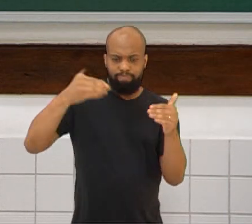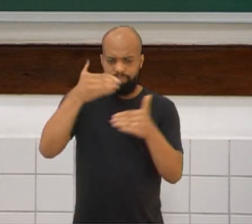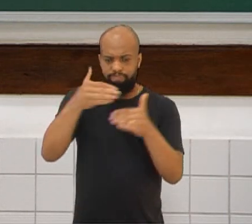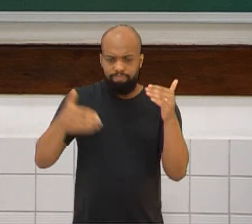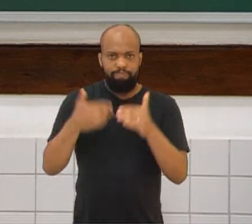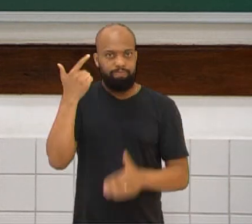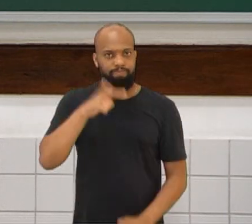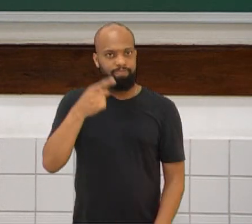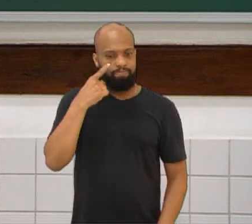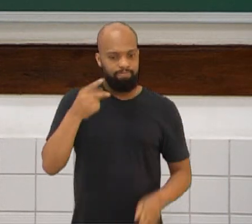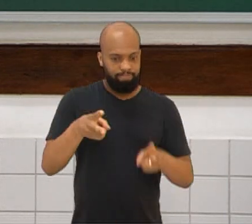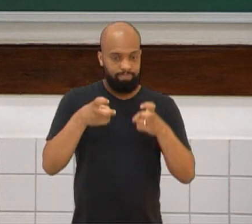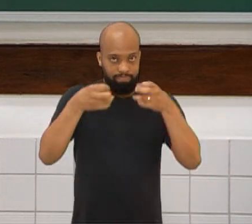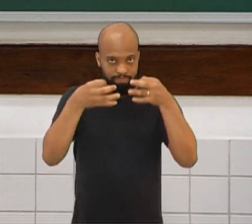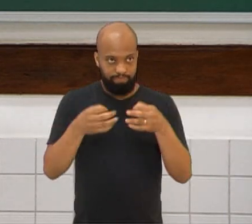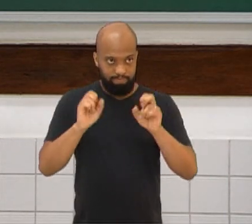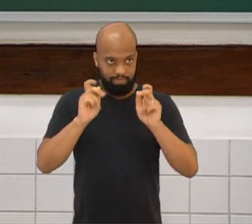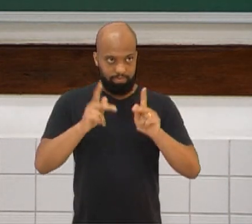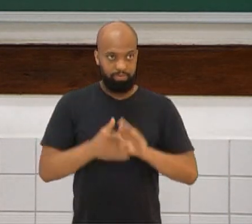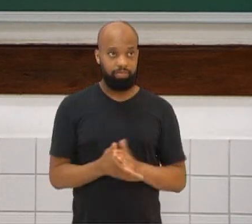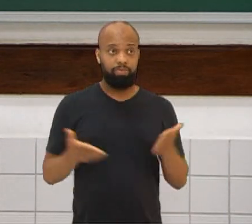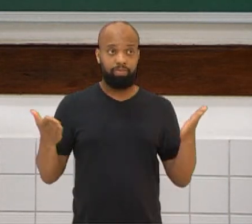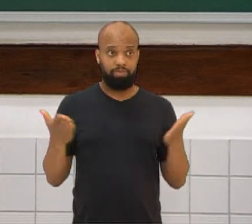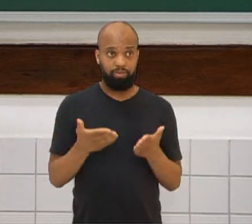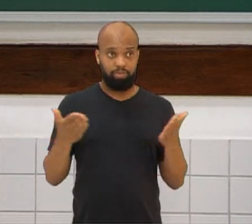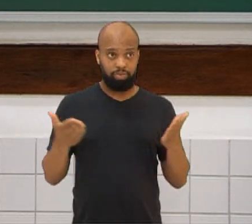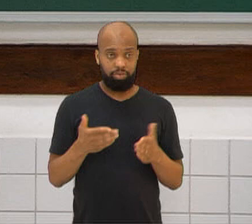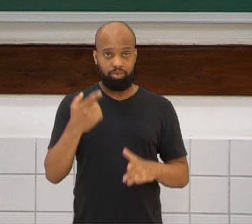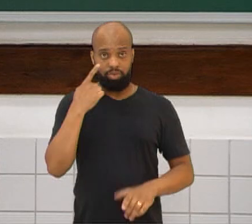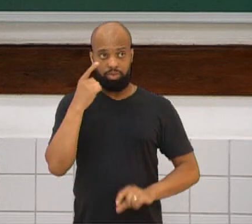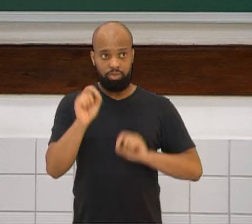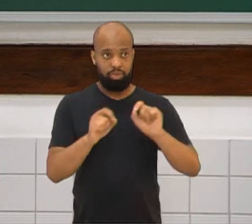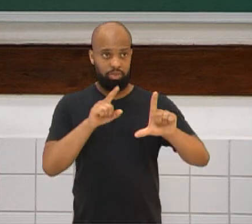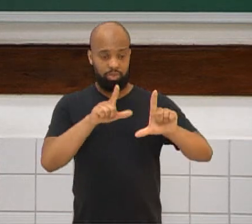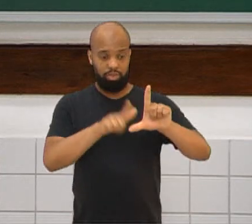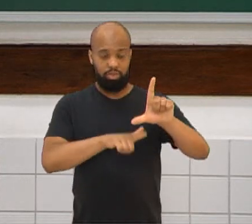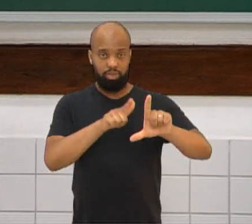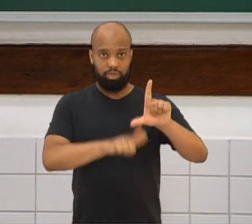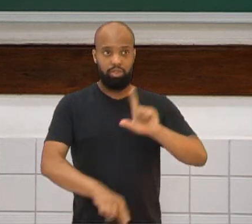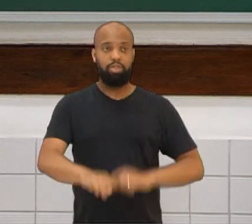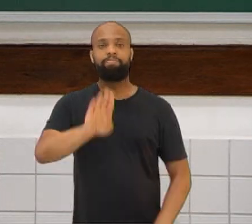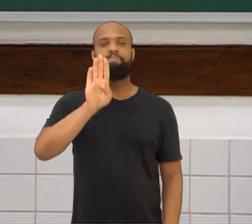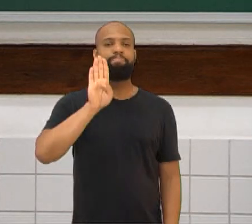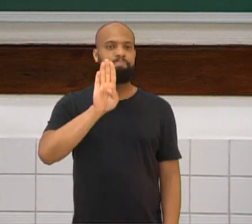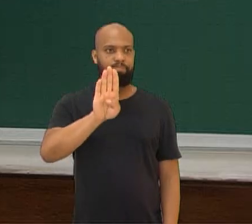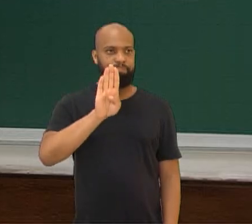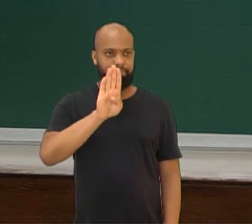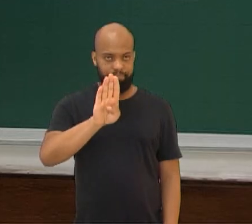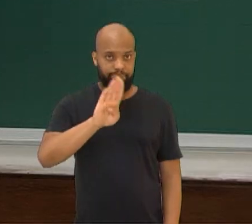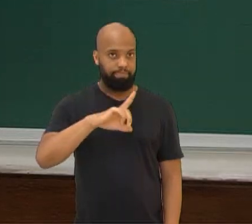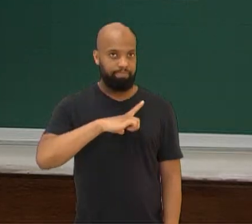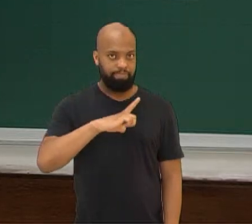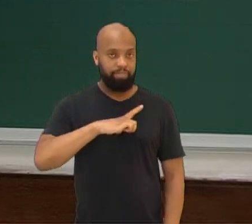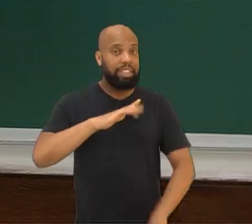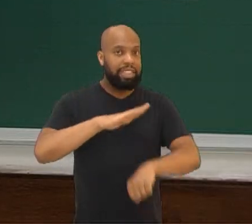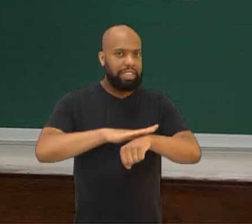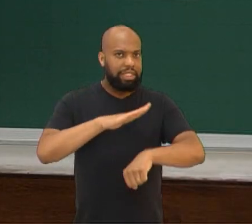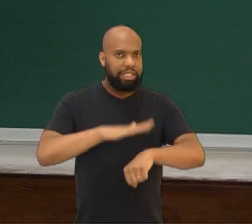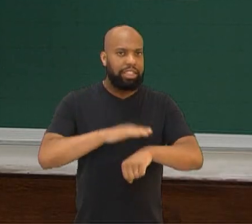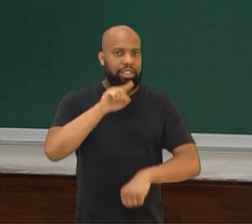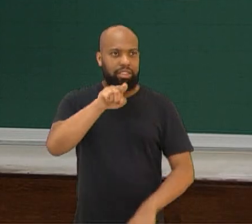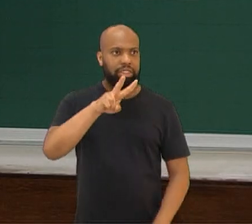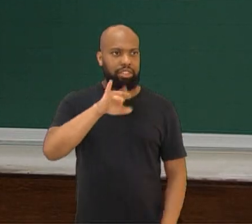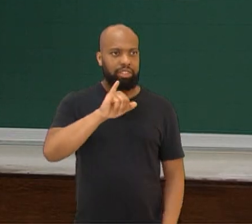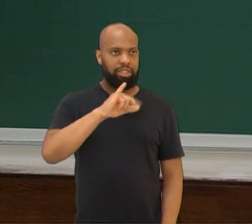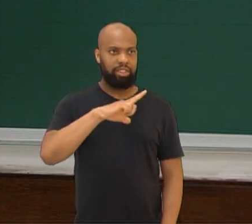conseguem acompanhar direitinho. Ok? Vamos, então, resolver agora a nossa letra B, com f de